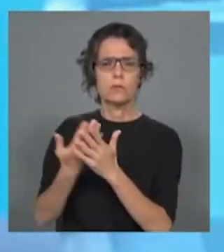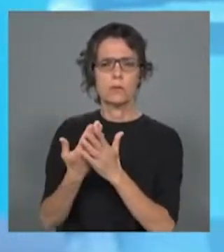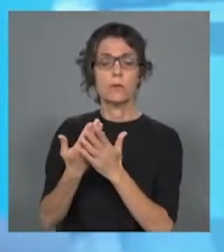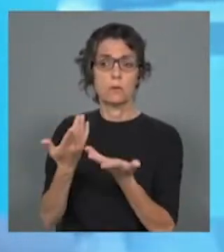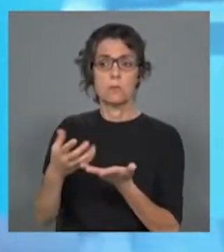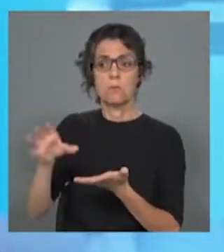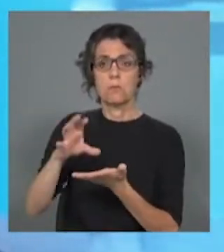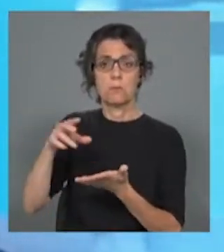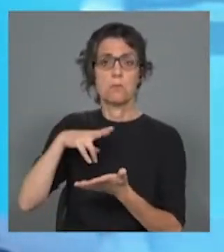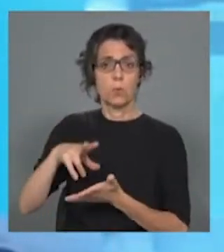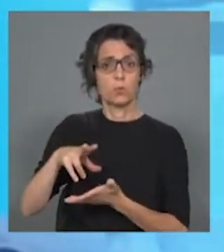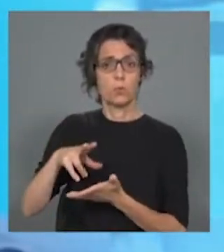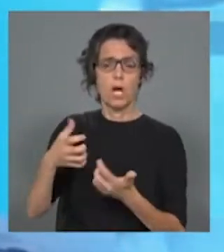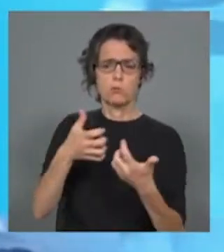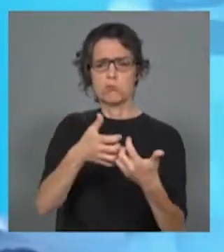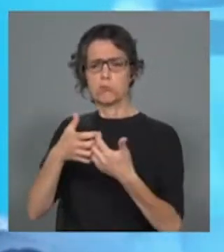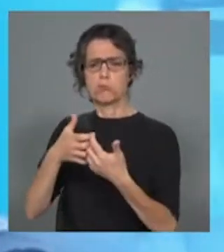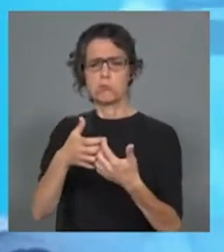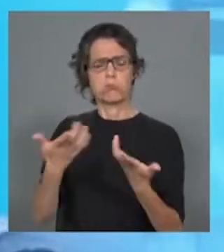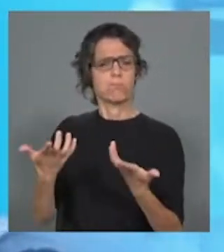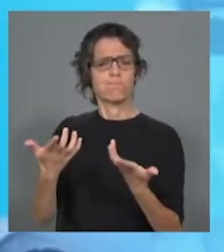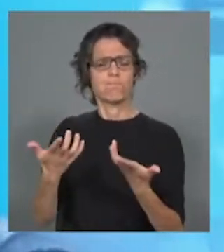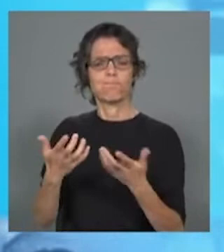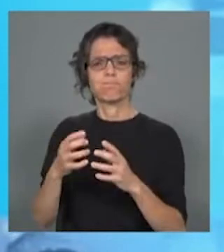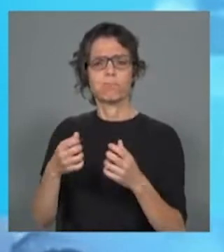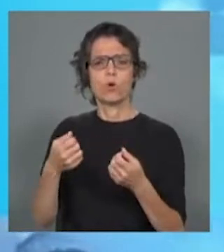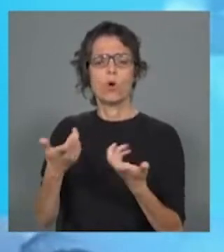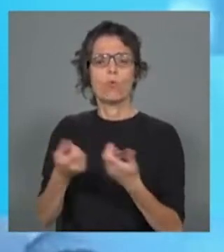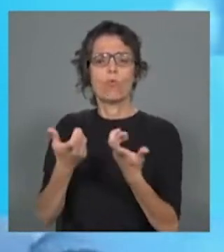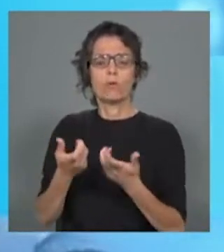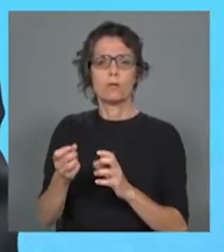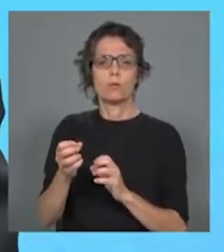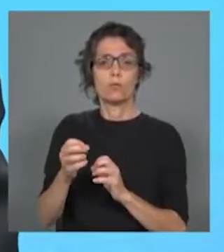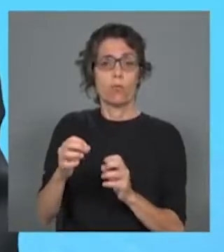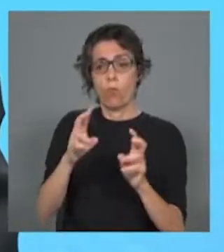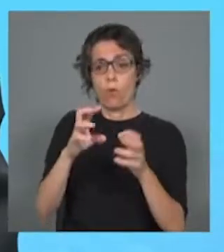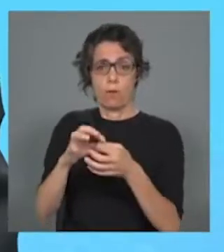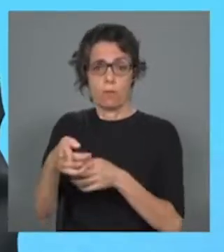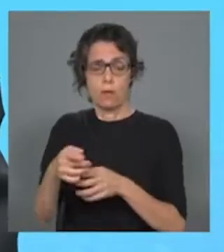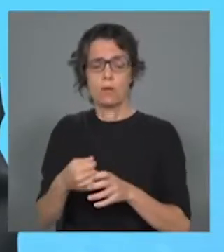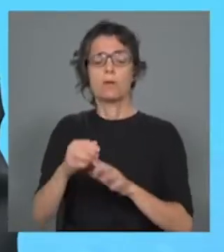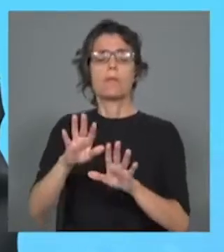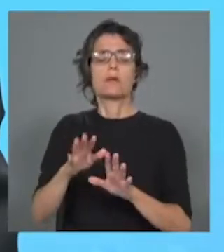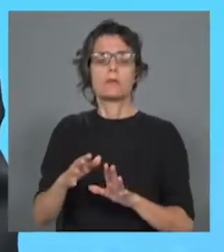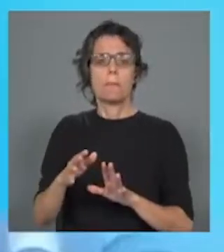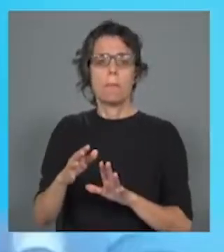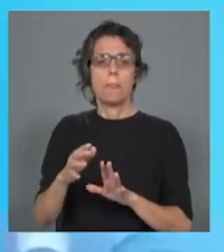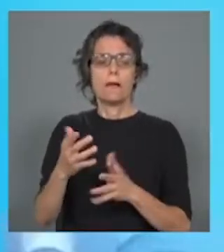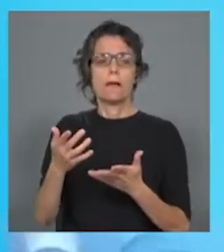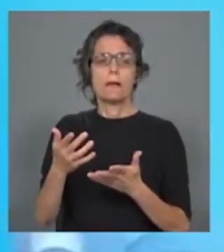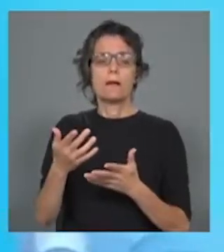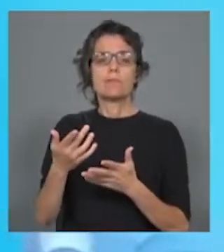digamos, atritos ou grande conflitualidade nesta questão. No entanto, importa